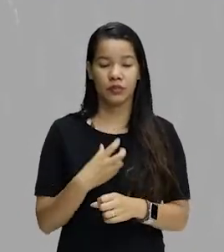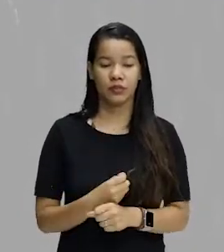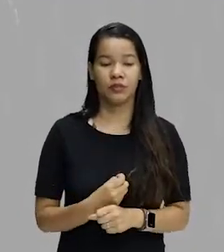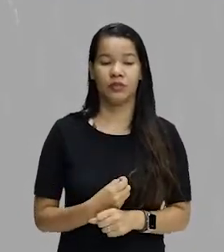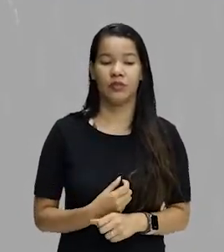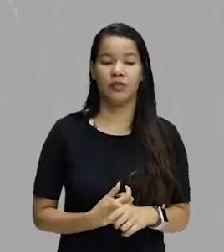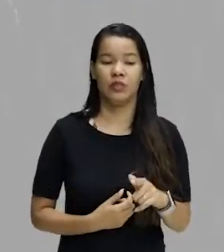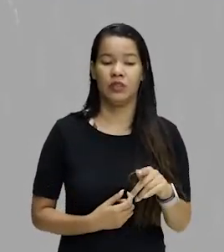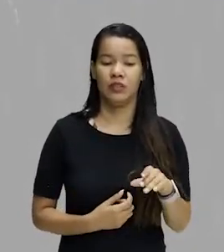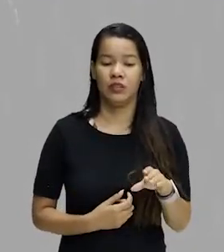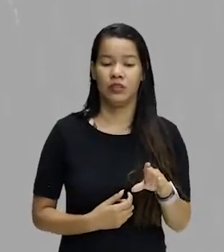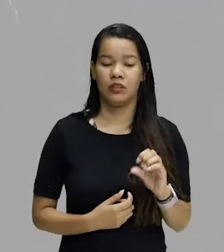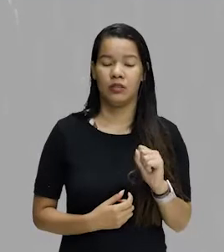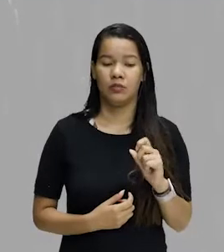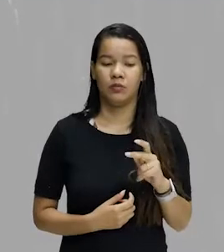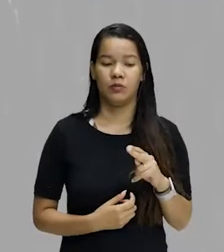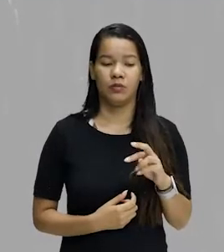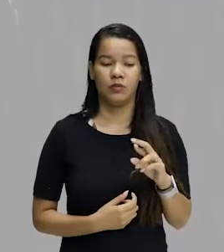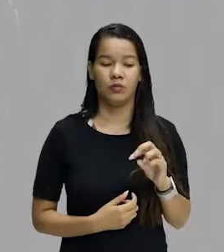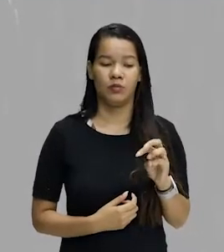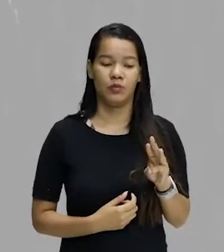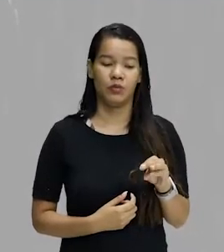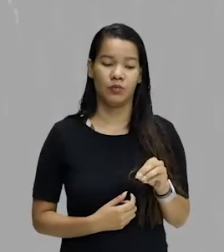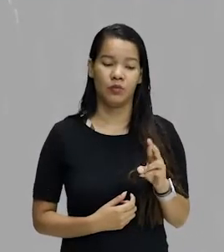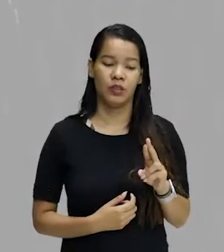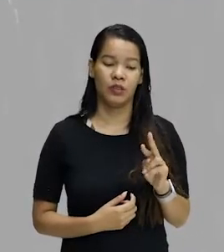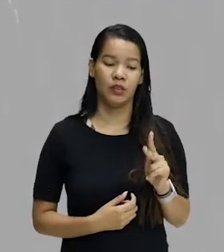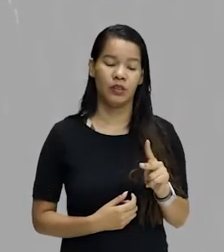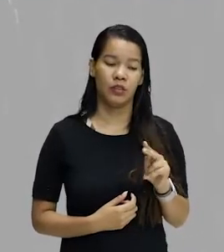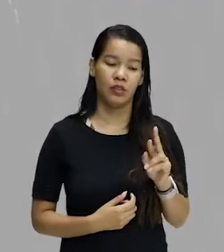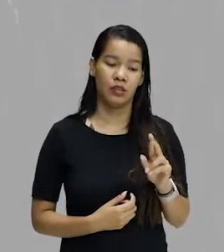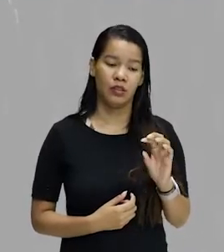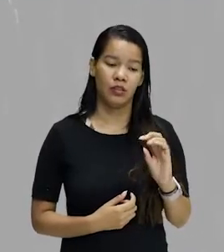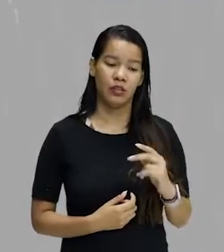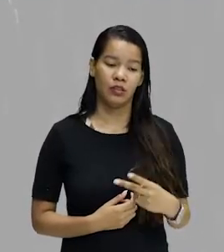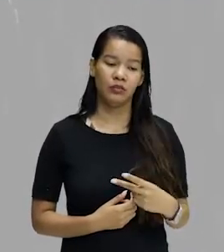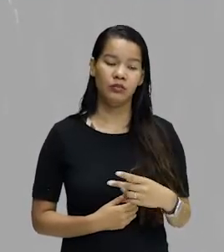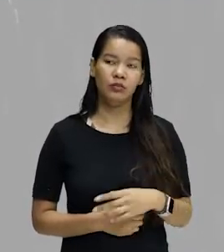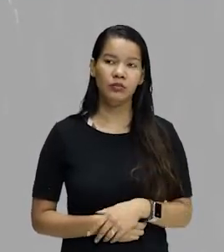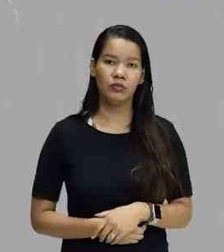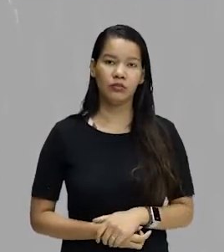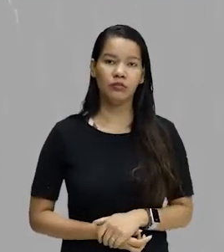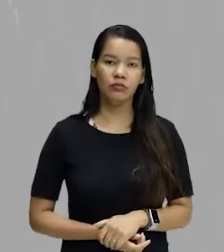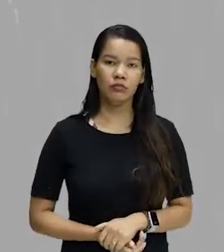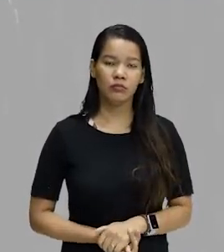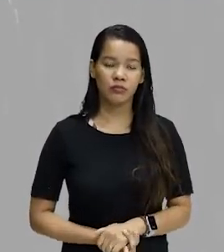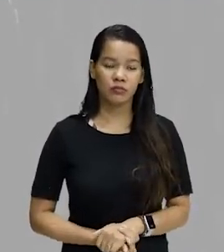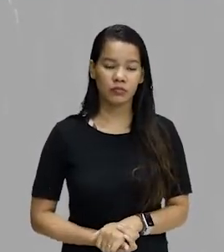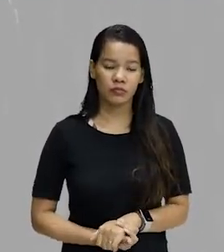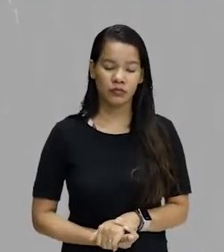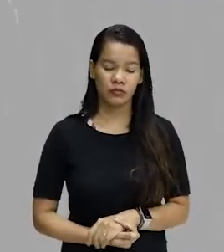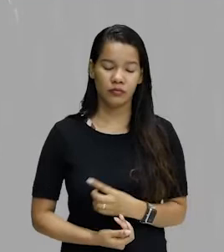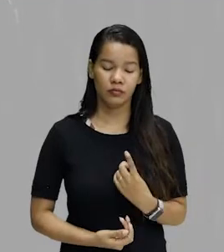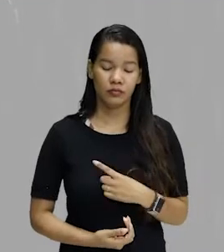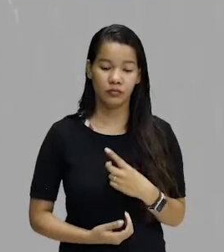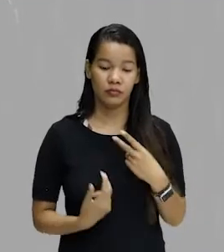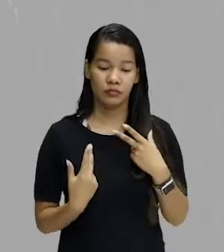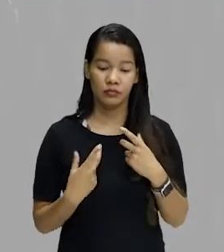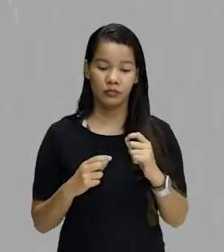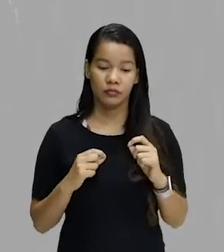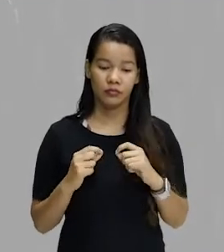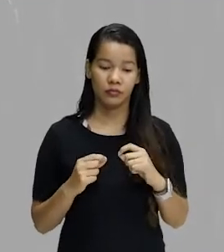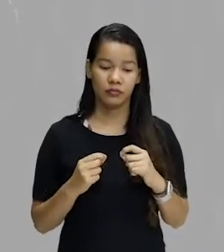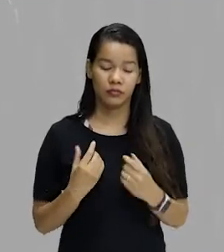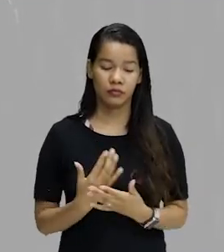gás bromo, Br2, beleza? São dois bromos, são dois átomos de bromo. Vamos observar que,